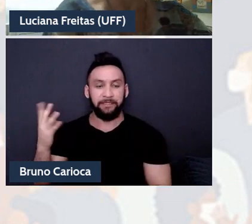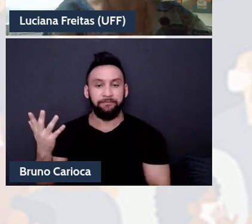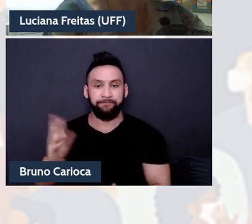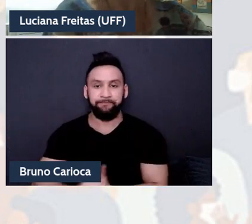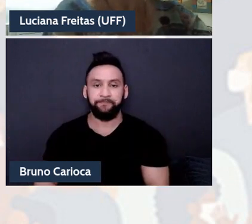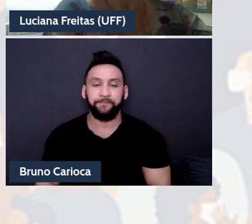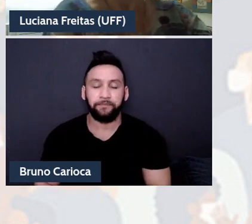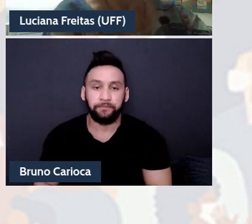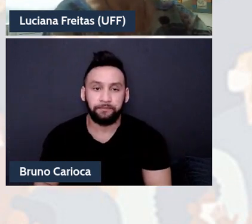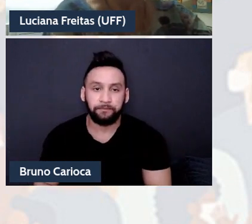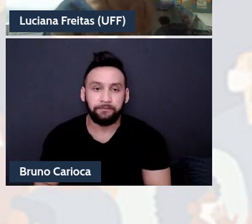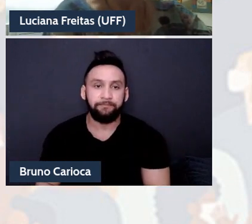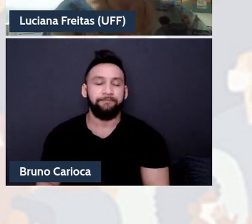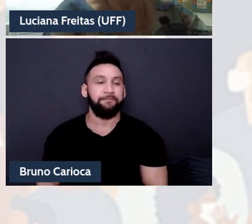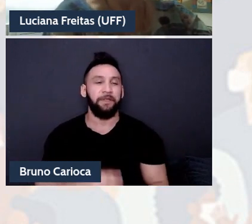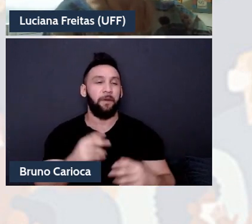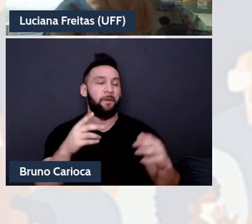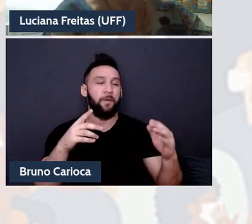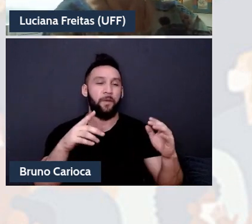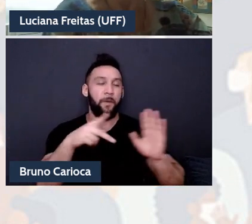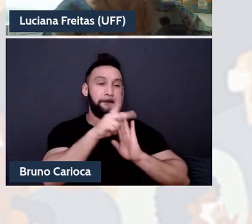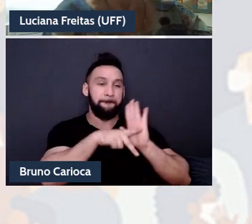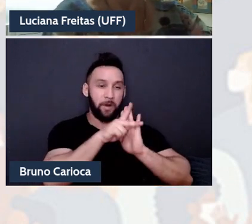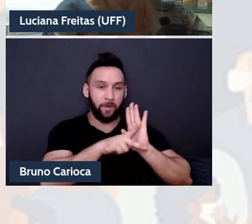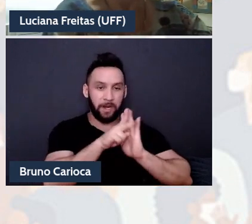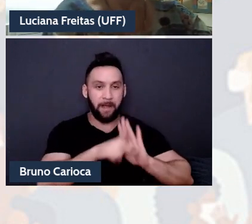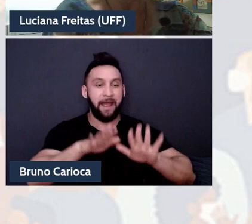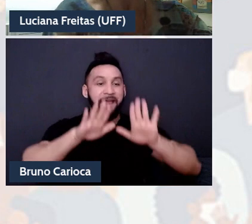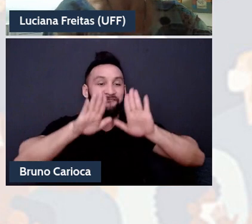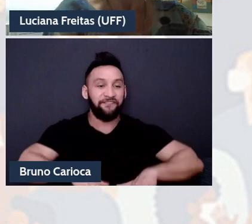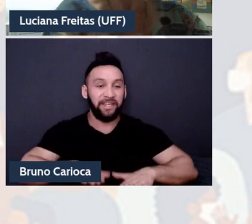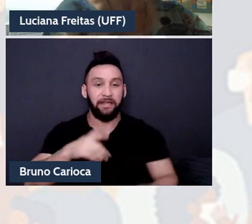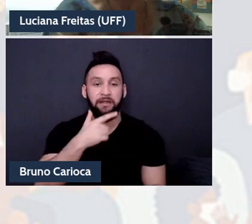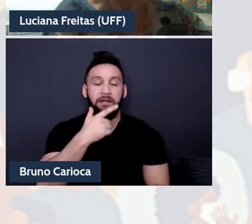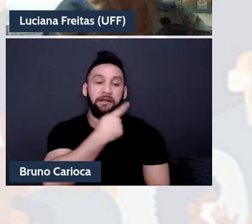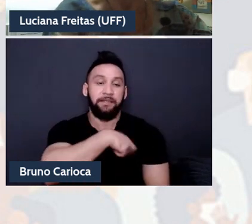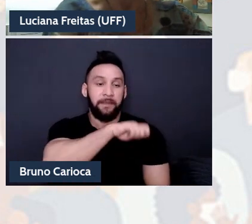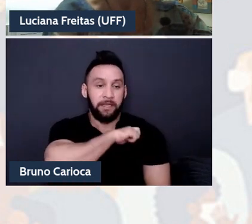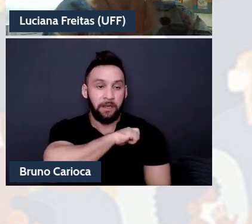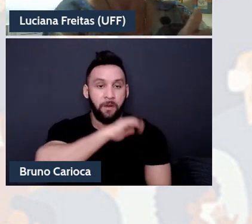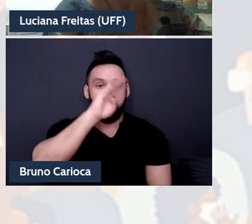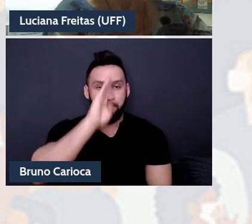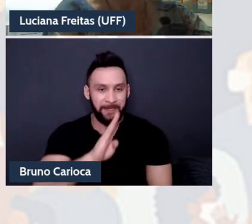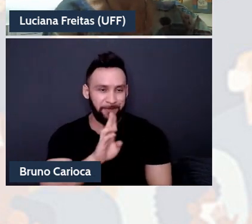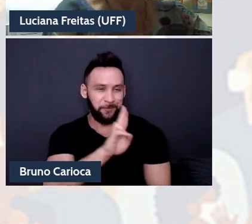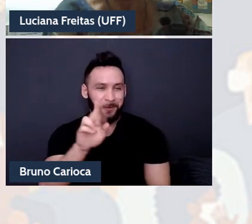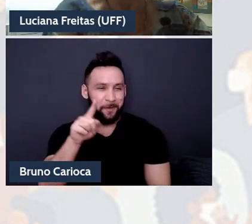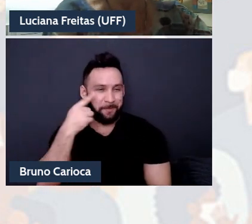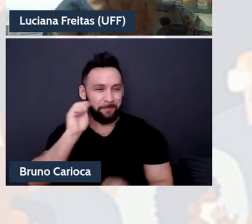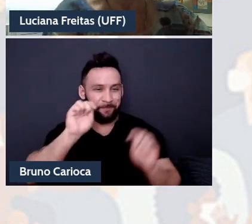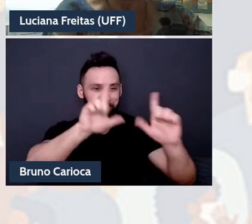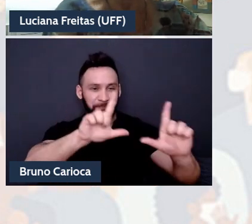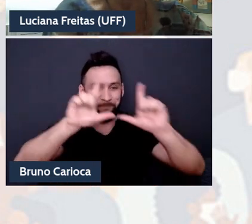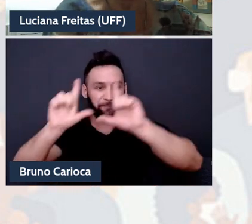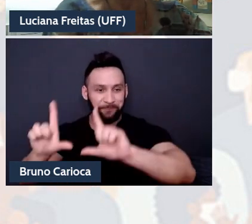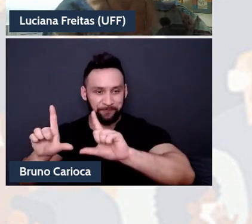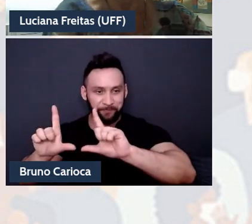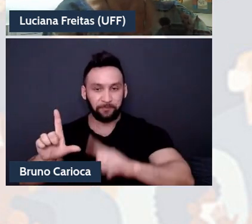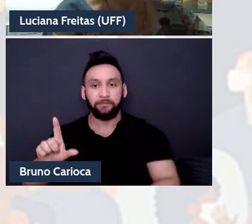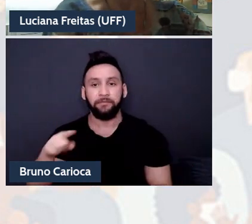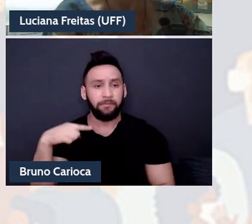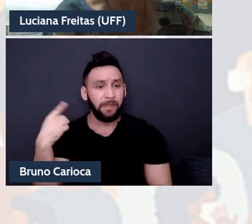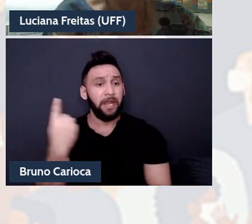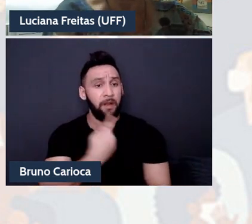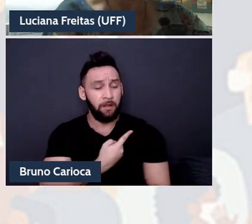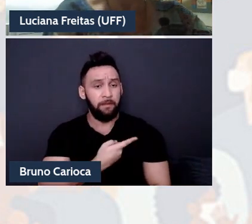Espanhol Brasil e a Associação Brasileira de Hispanistas fizeram manifestos contra a retirada do espanhol do Enem,